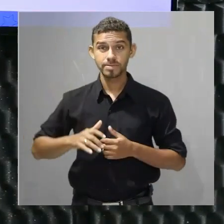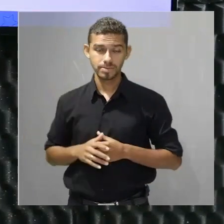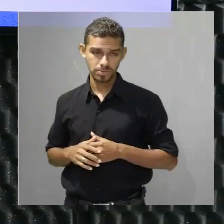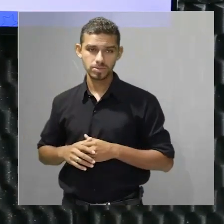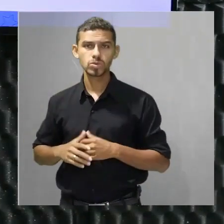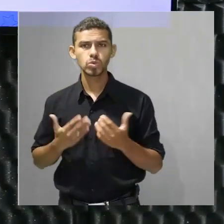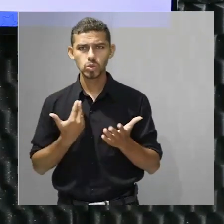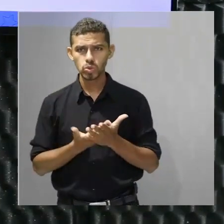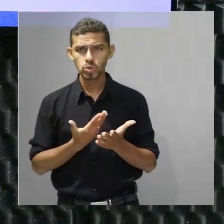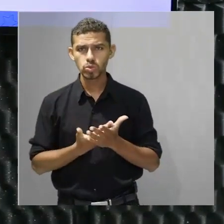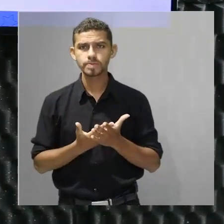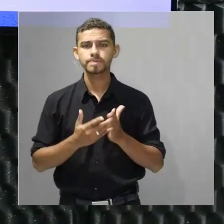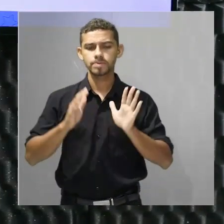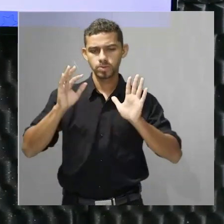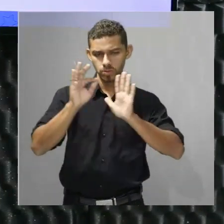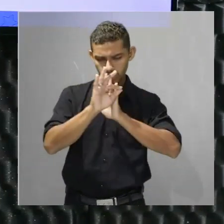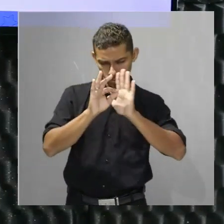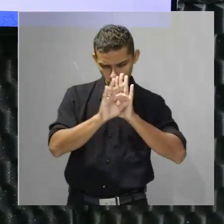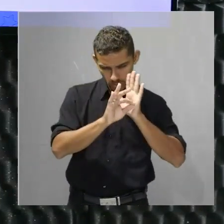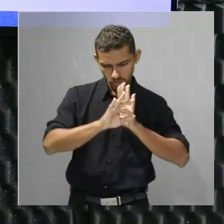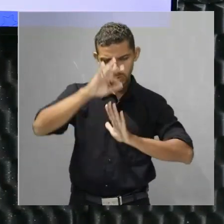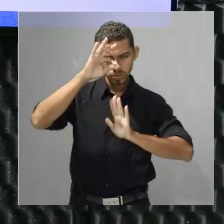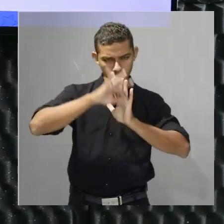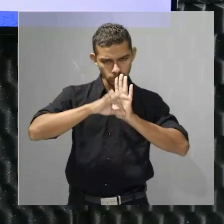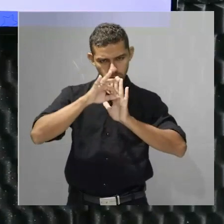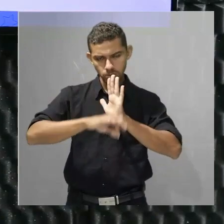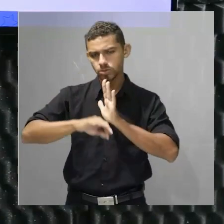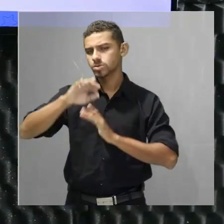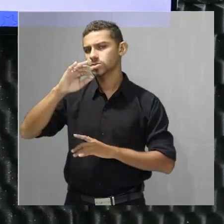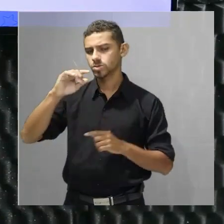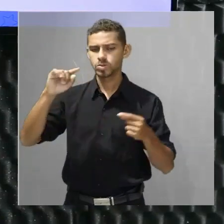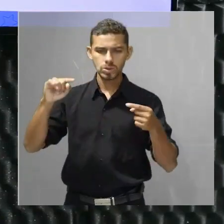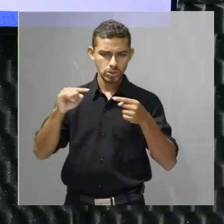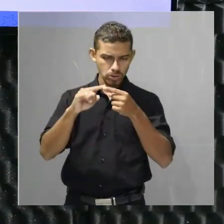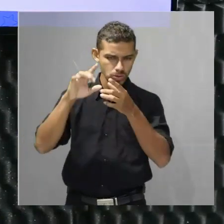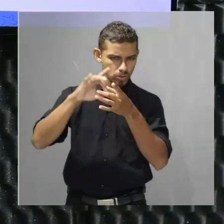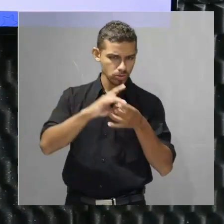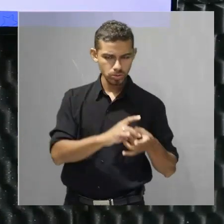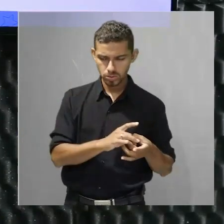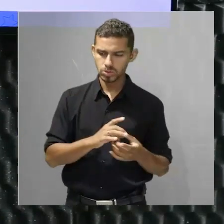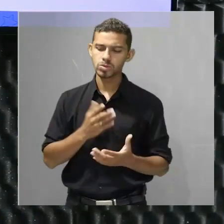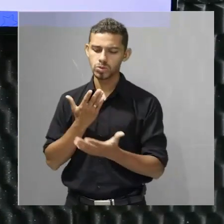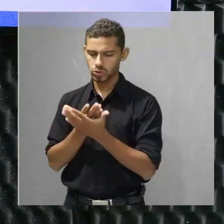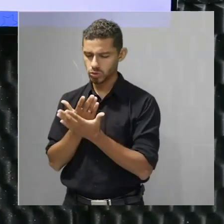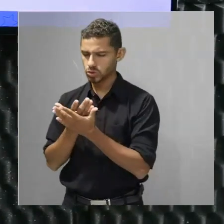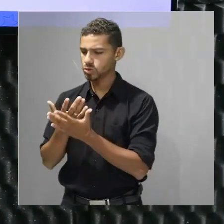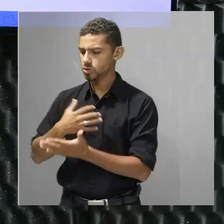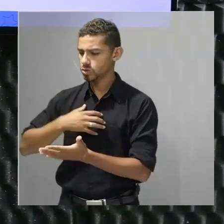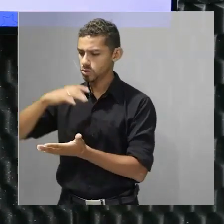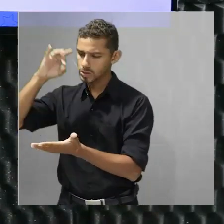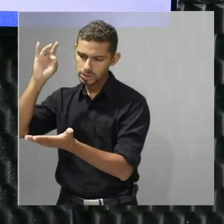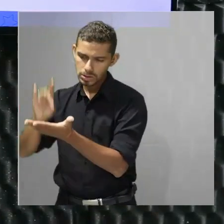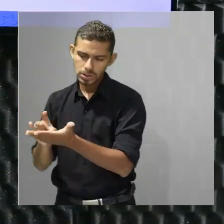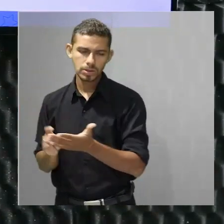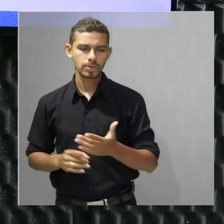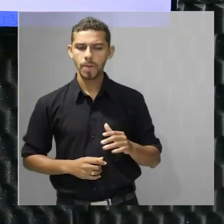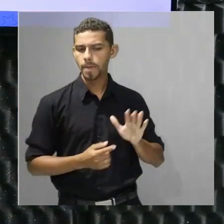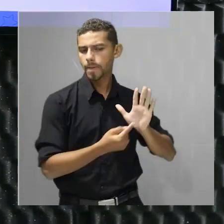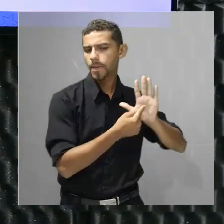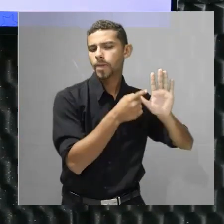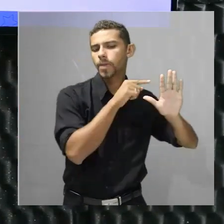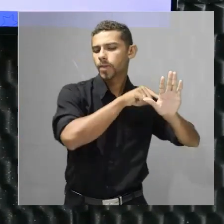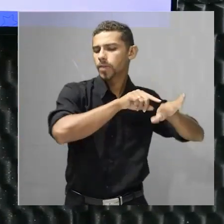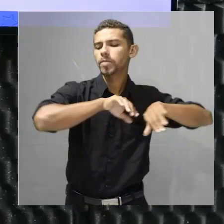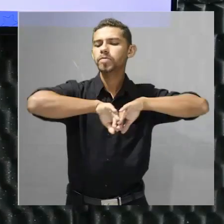estudou coesão e coerência vai lá resolva algumas questões estudou denotação e conotação busquem outras provas